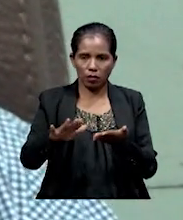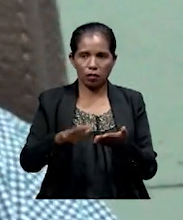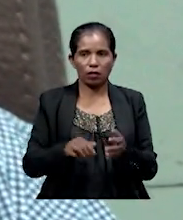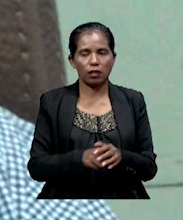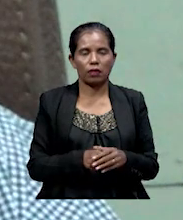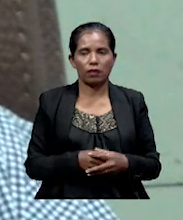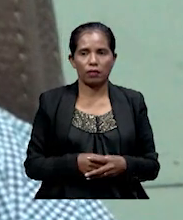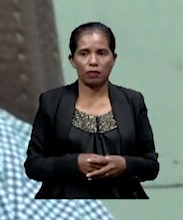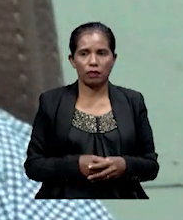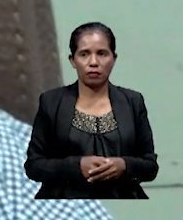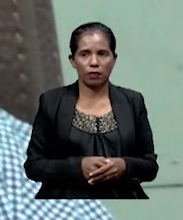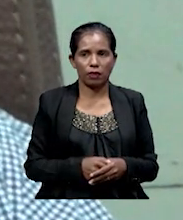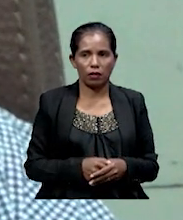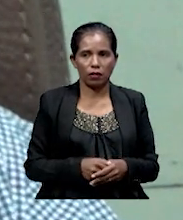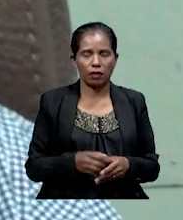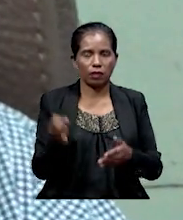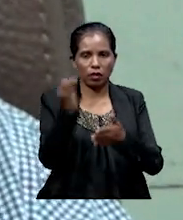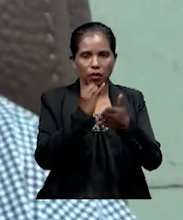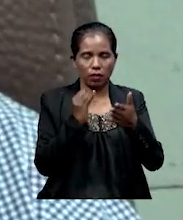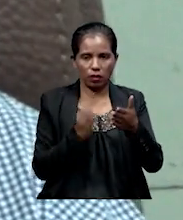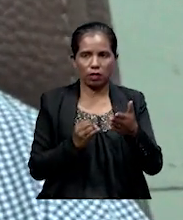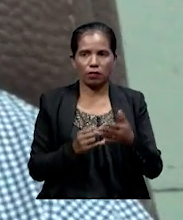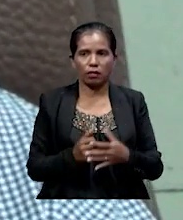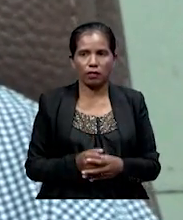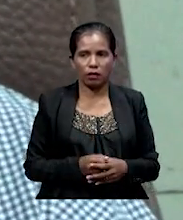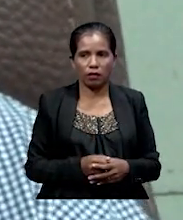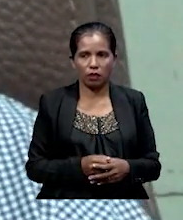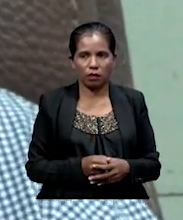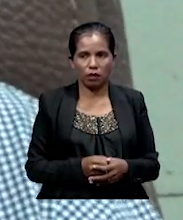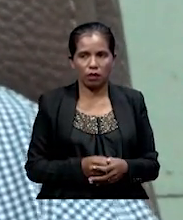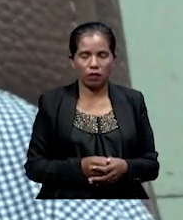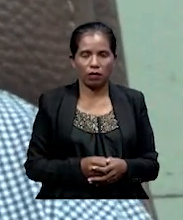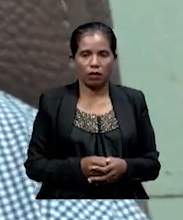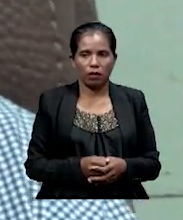minha desenho, né, lá